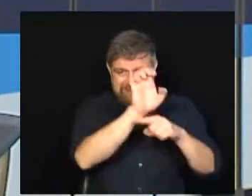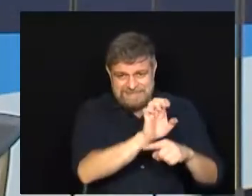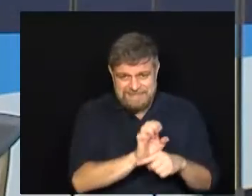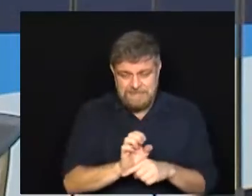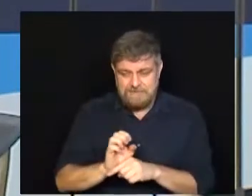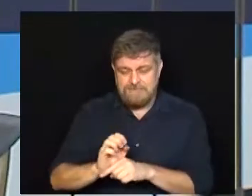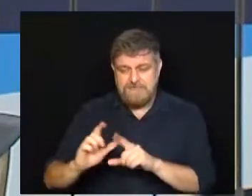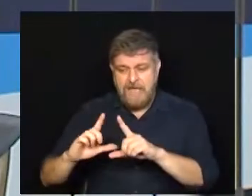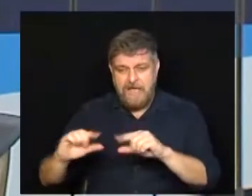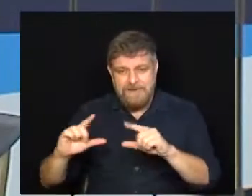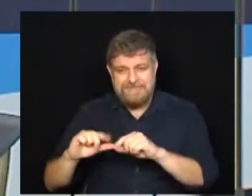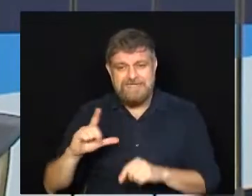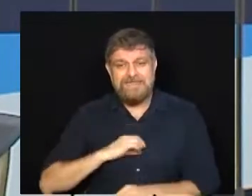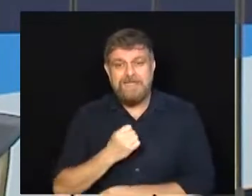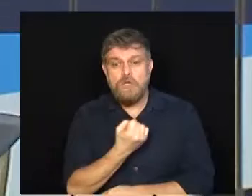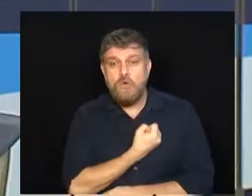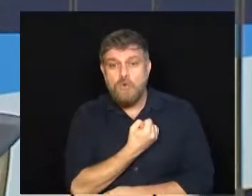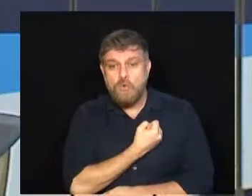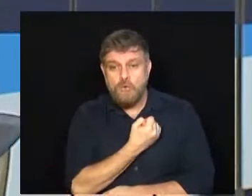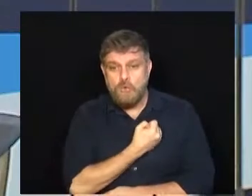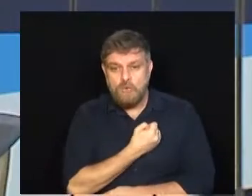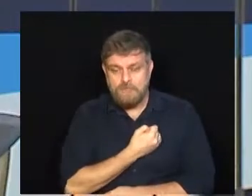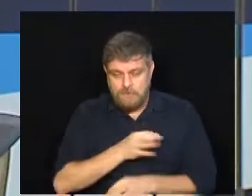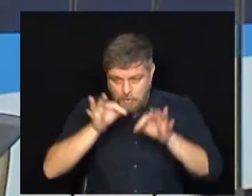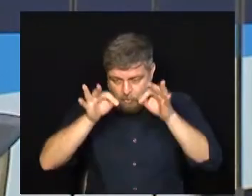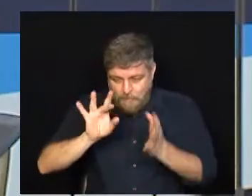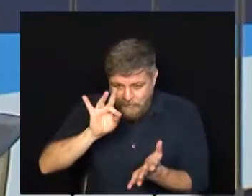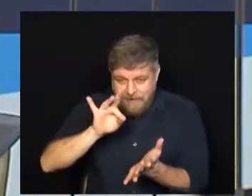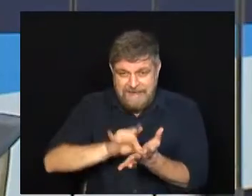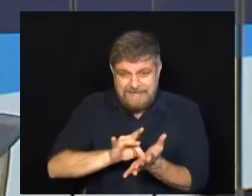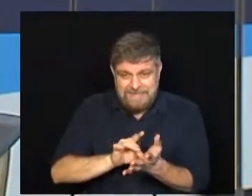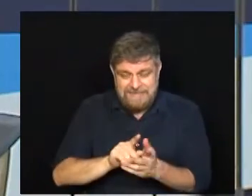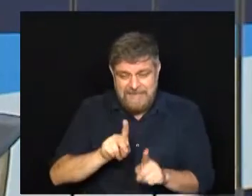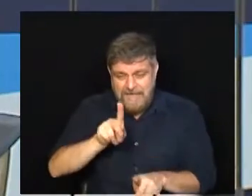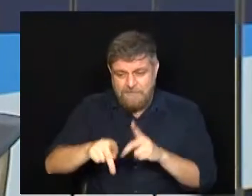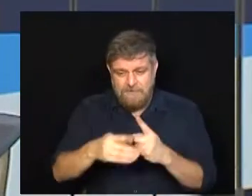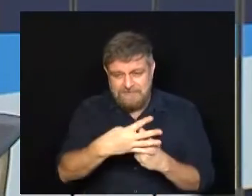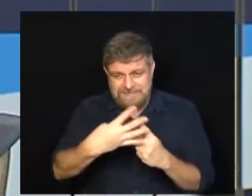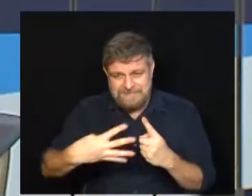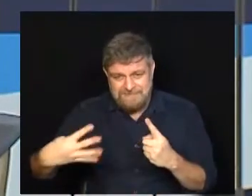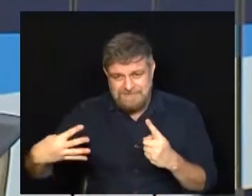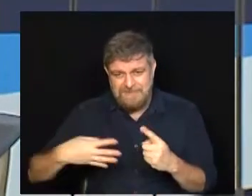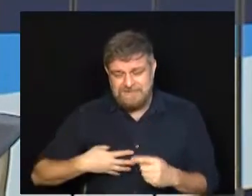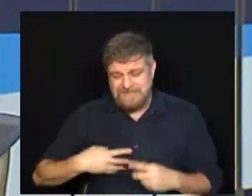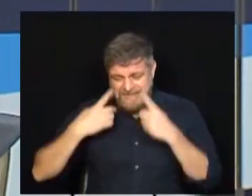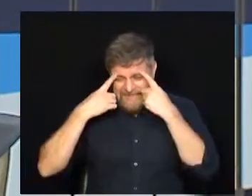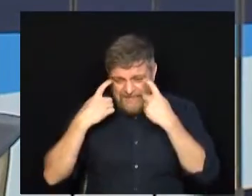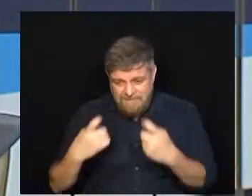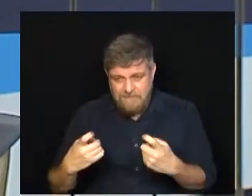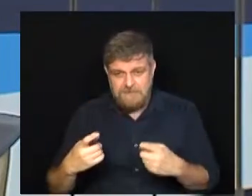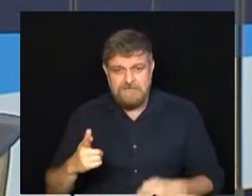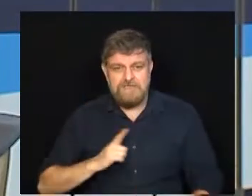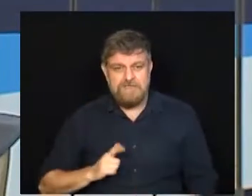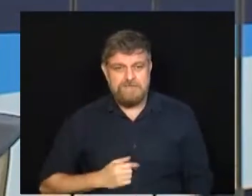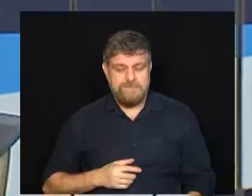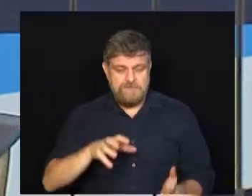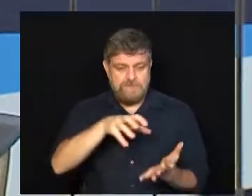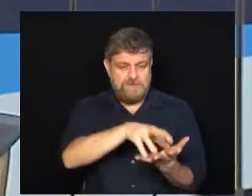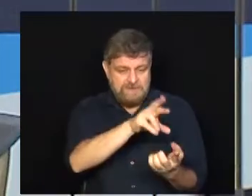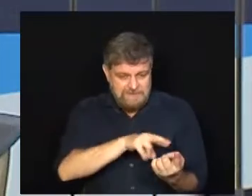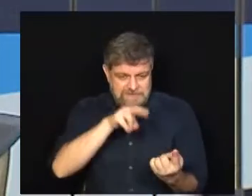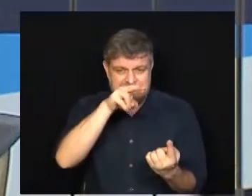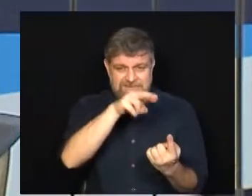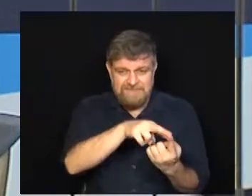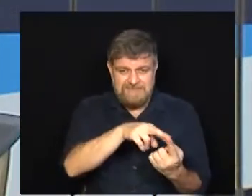dados consolidados a respeito da violência contra a população T. Ou seja, a gente está falando do centro de referência aqui, que